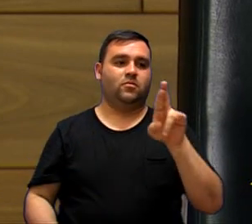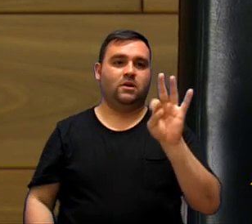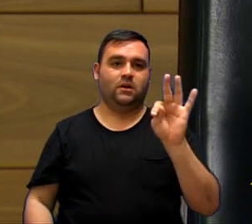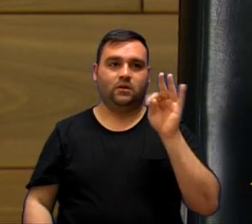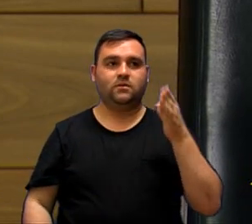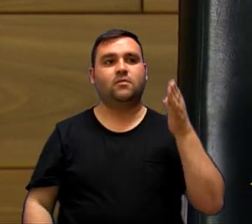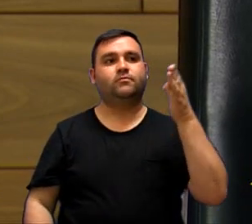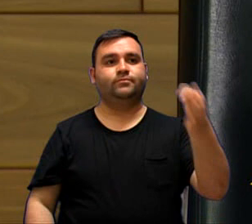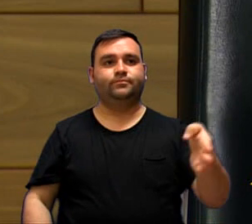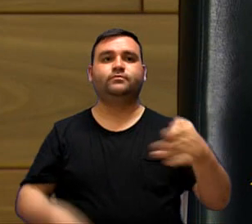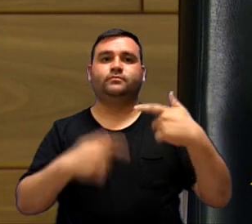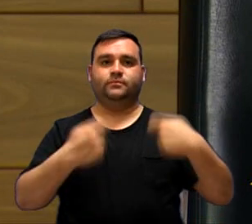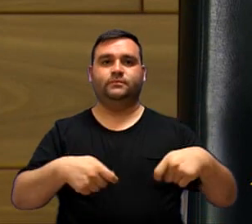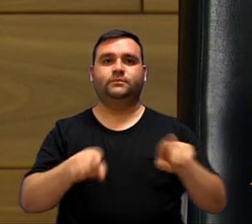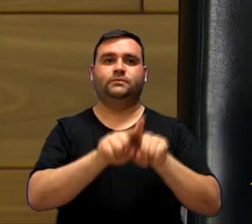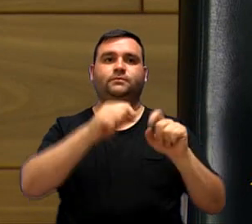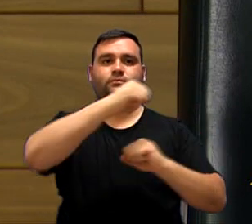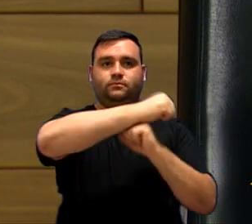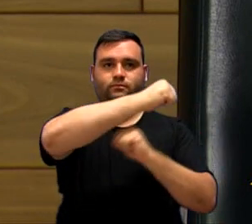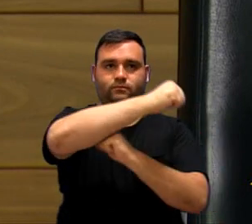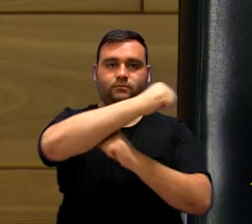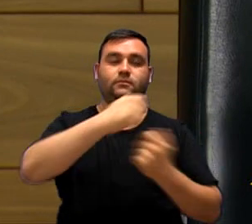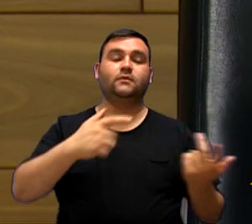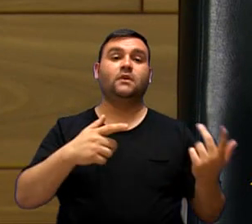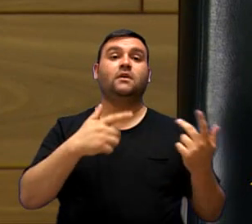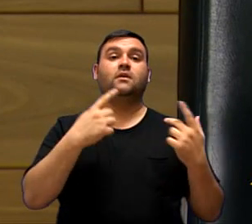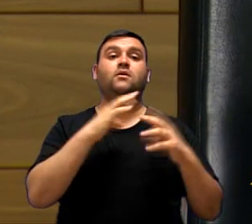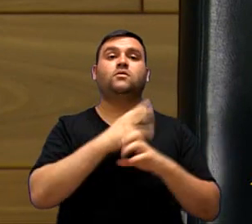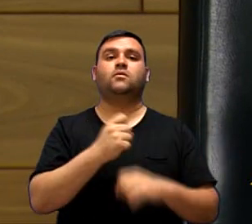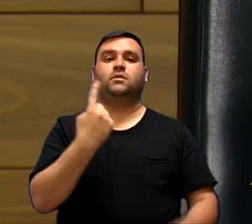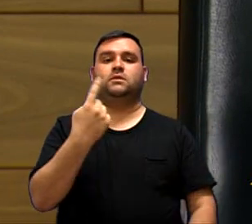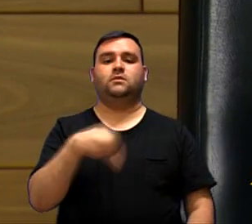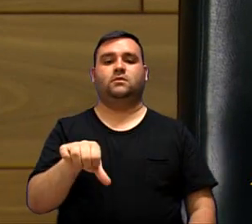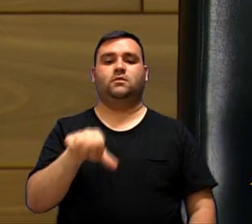como funcionar o BRT. Tem, é. E o valor é de